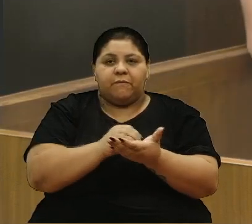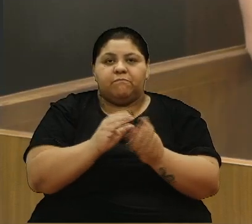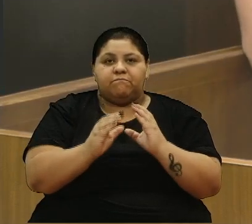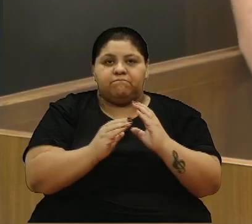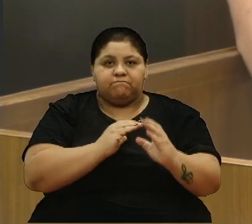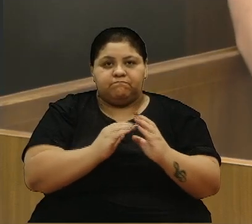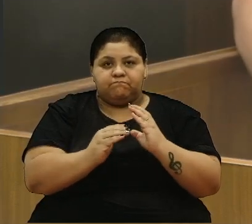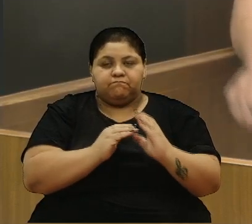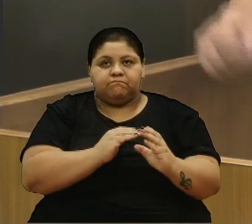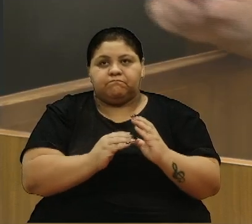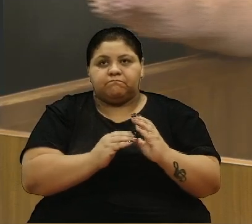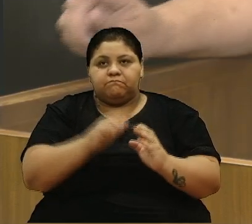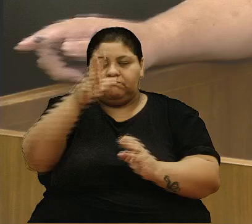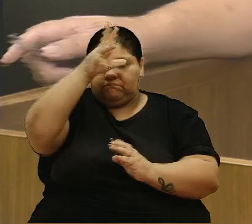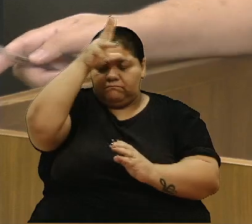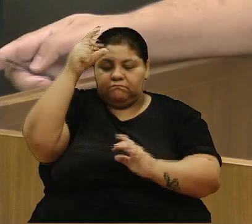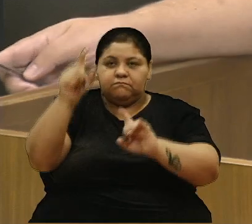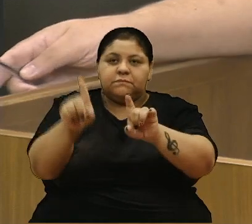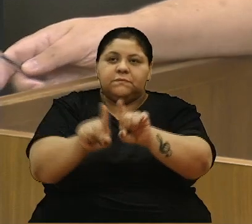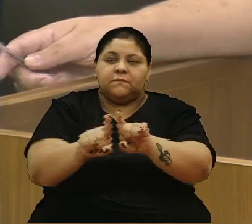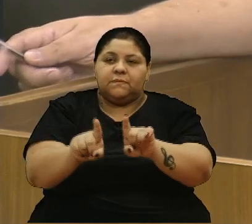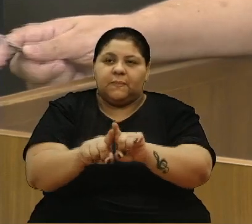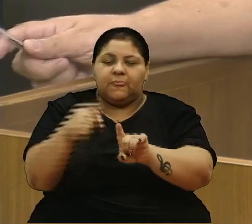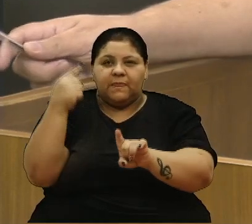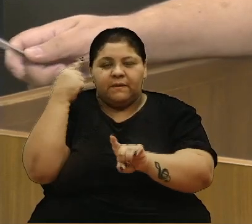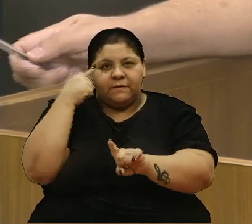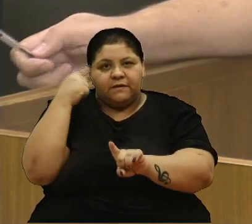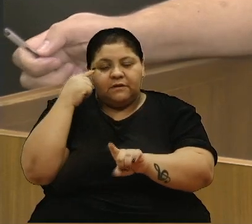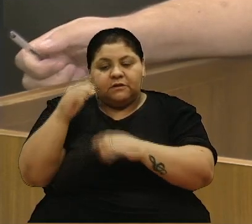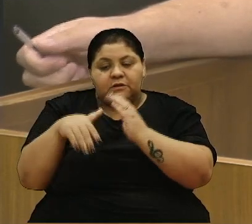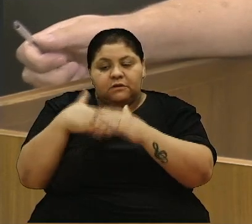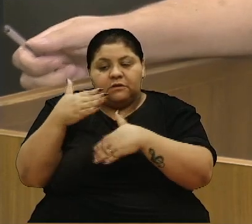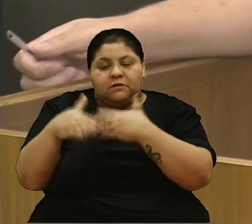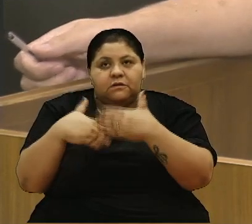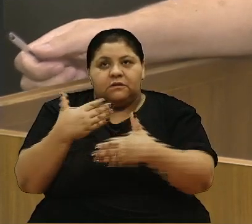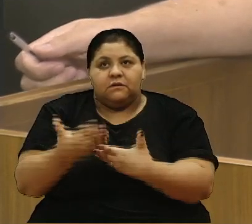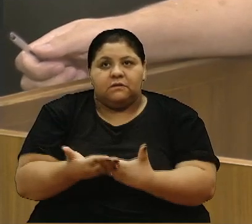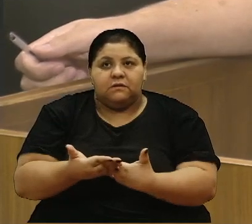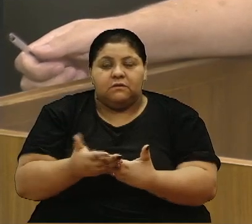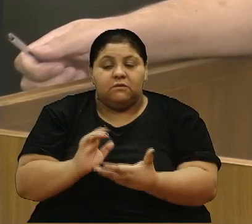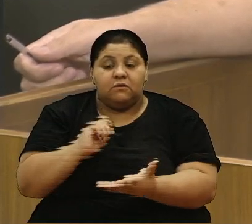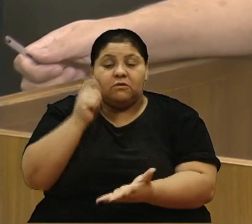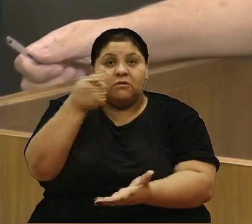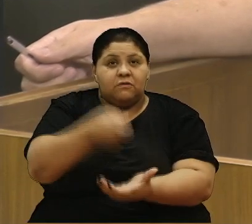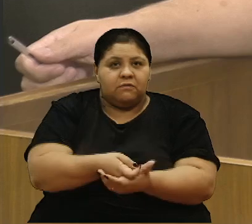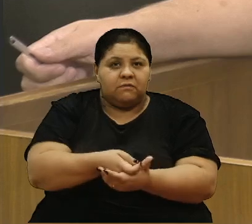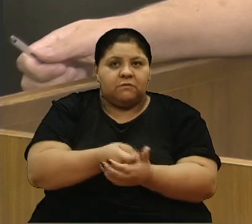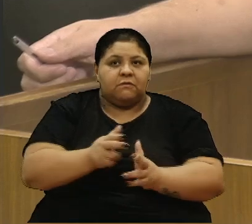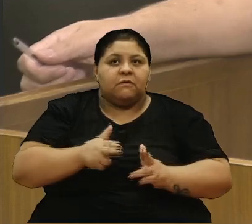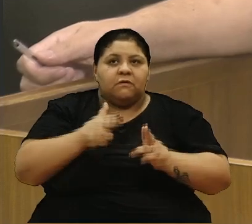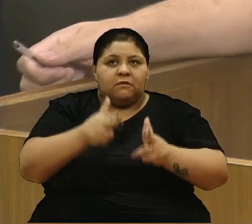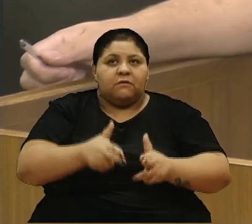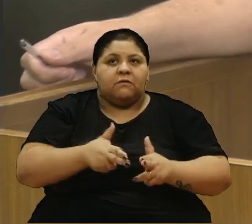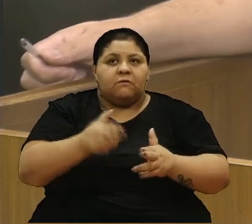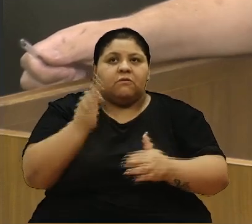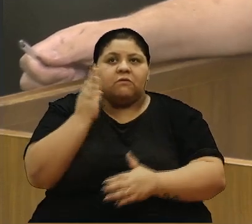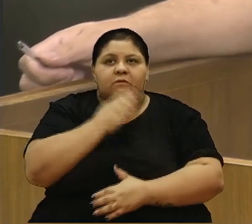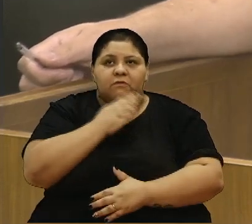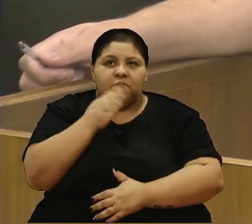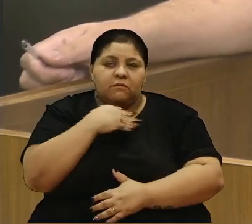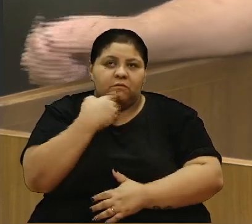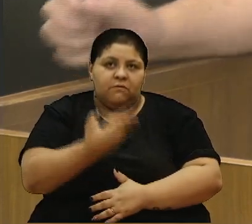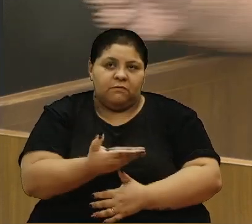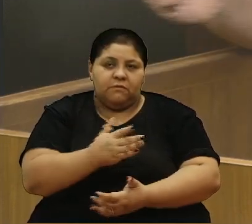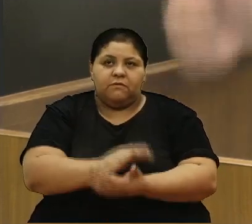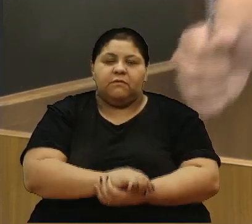por parte da administração municipal. Além disso, considera que os procedimentos para a aquisição da locomotiva foram muito rápidos. E aí segue um